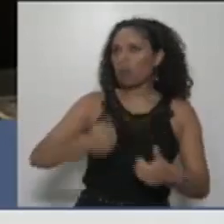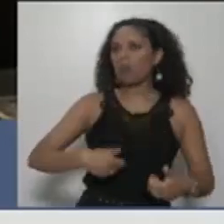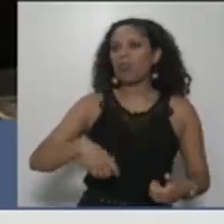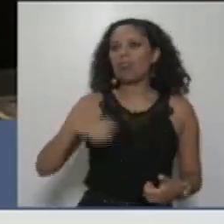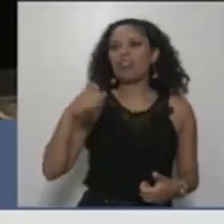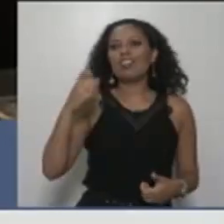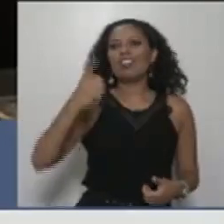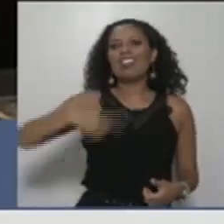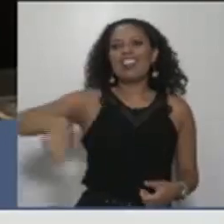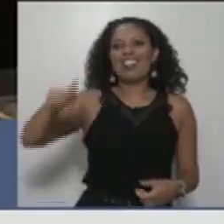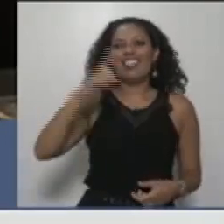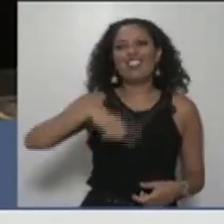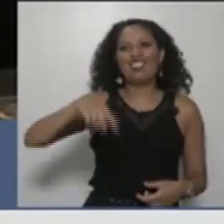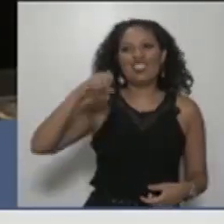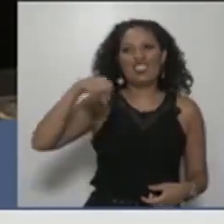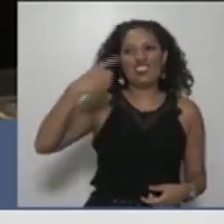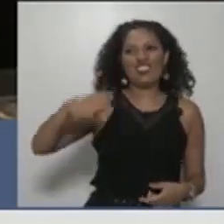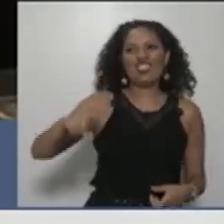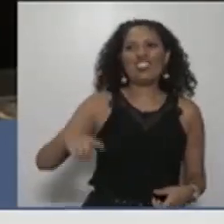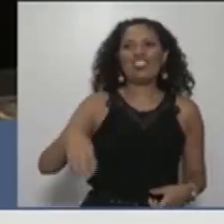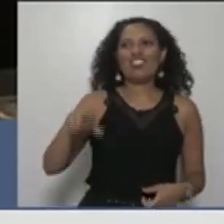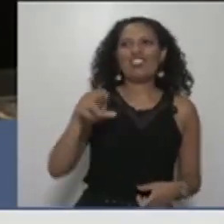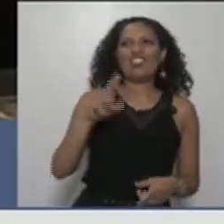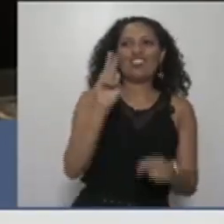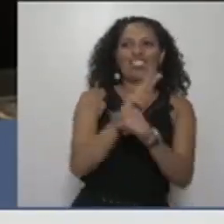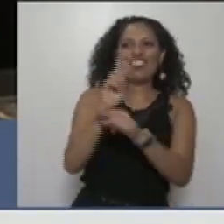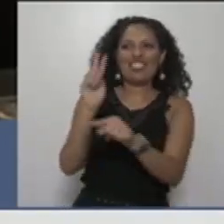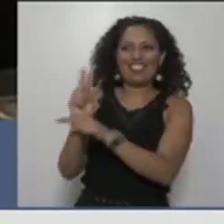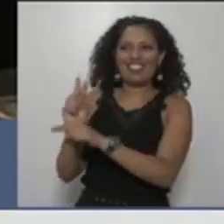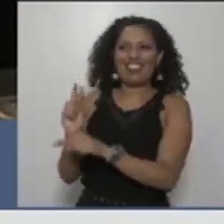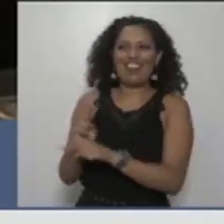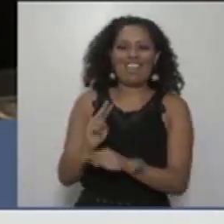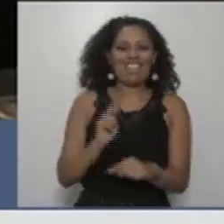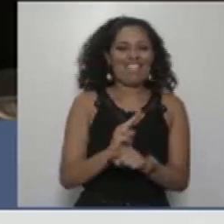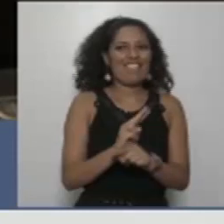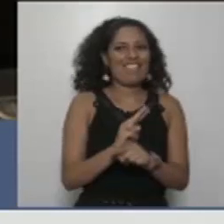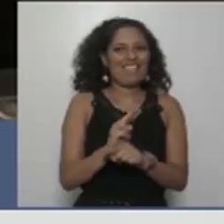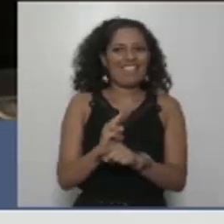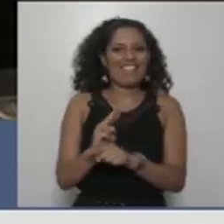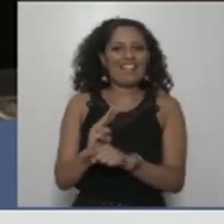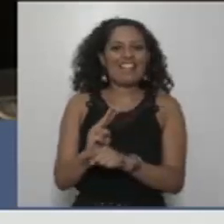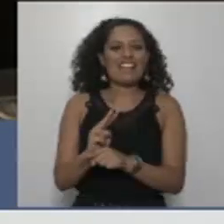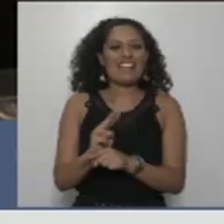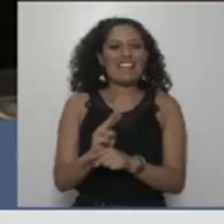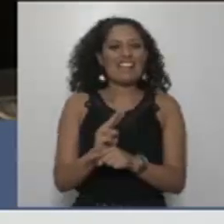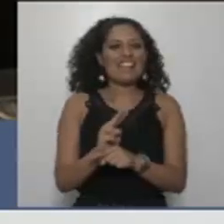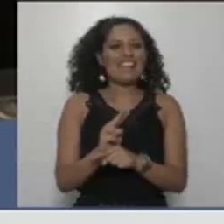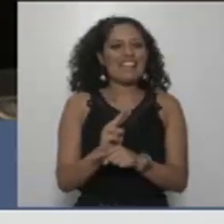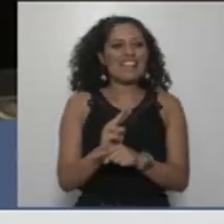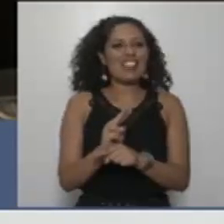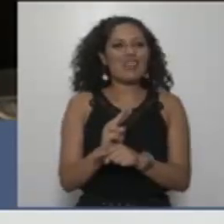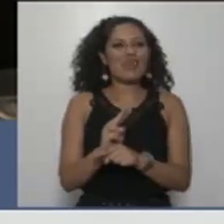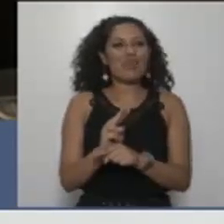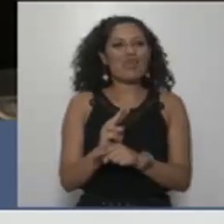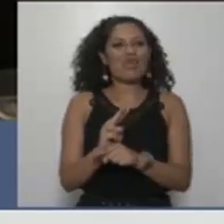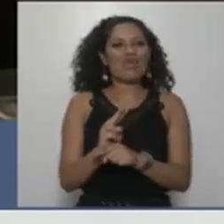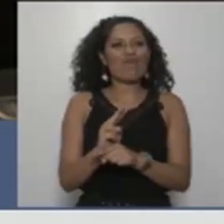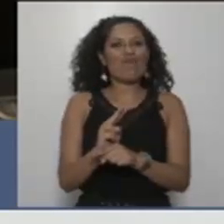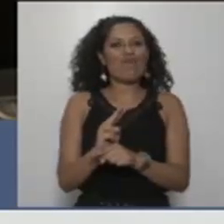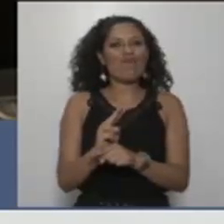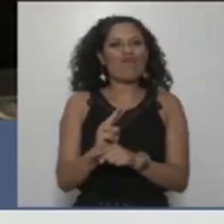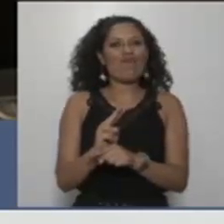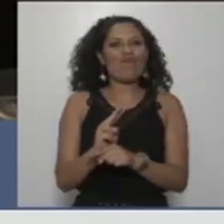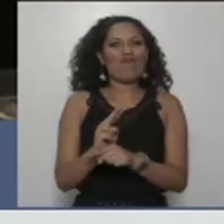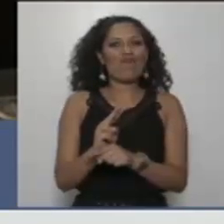não nos representa, porque nós gostamos de jogos. Inclusive temos uma lei de fomento